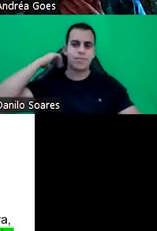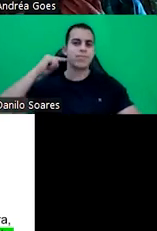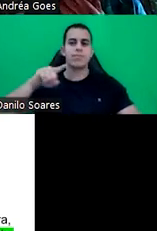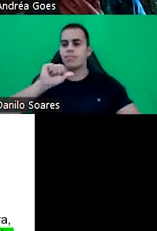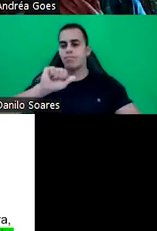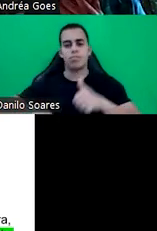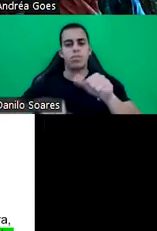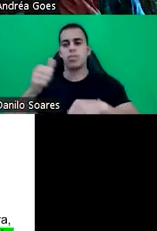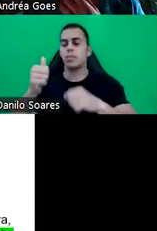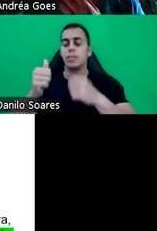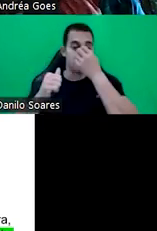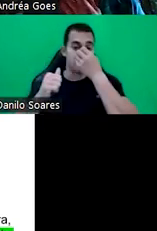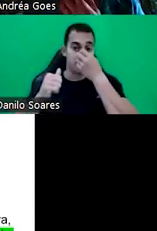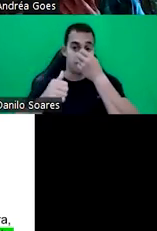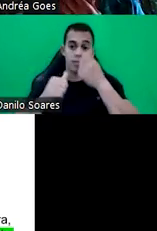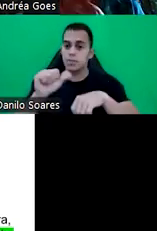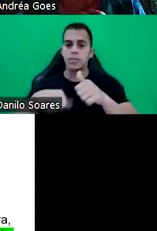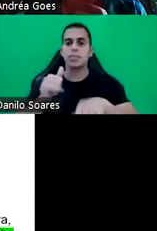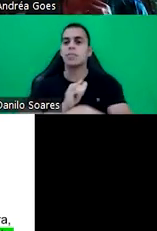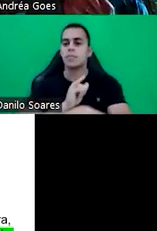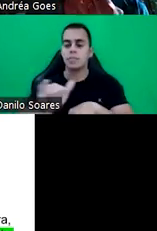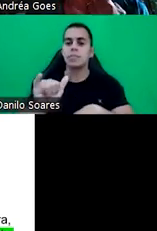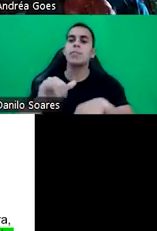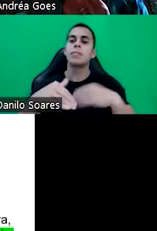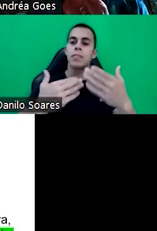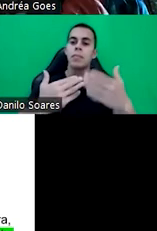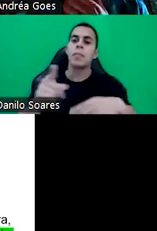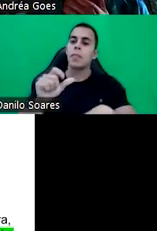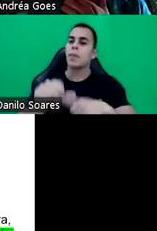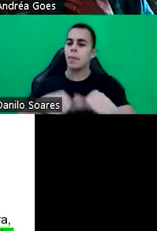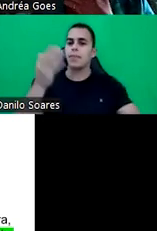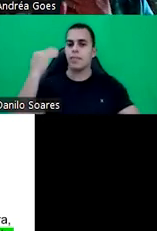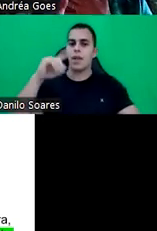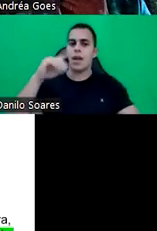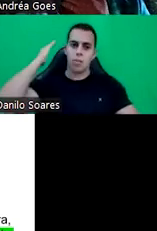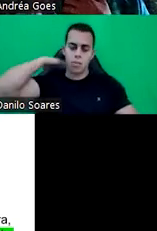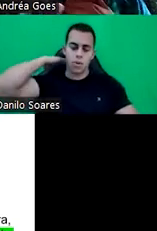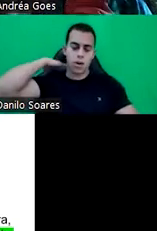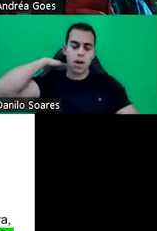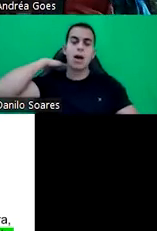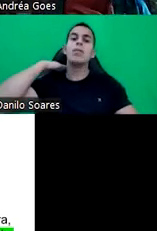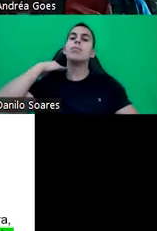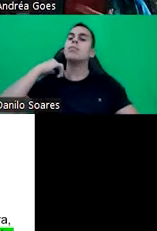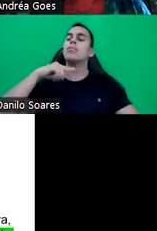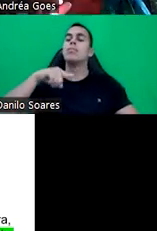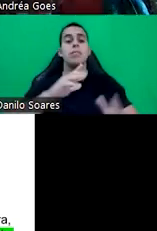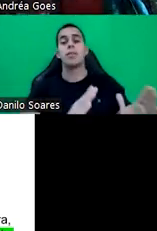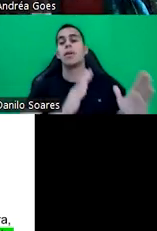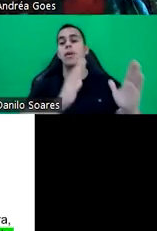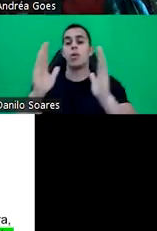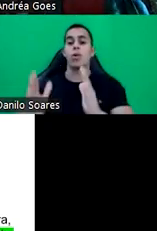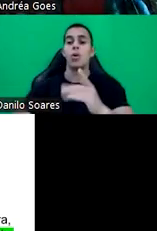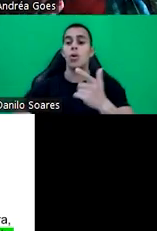aqui. De uma nova forma de epidemia, a peste tornava-se então pulmonar. Então, ela passa para uma outra etapa, e aí a